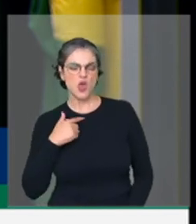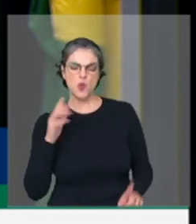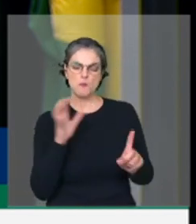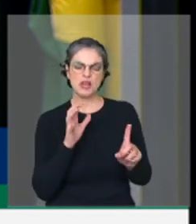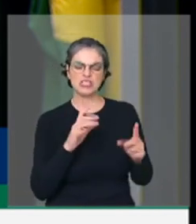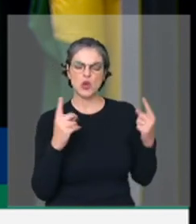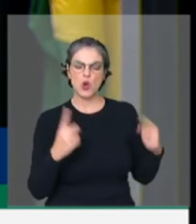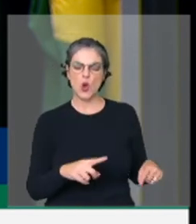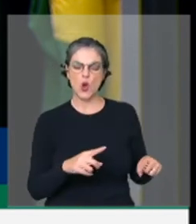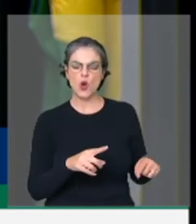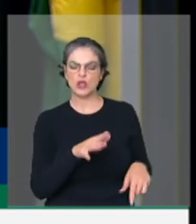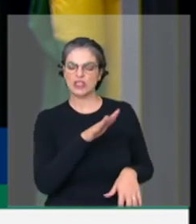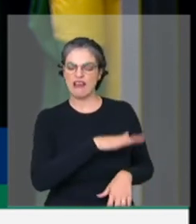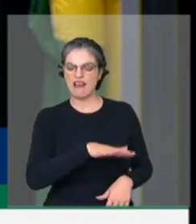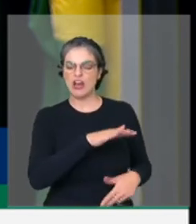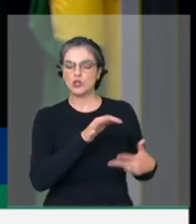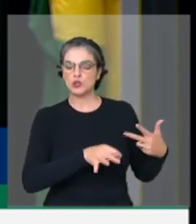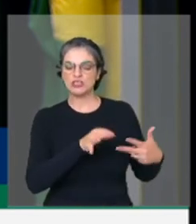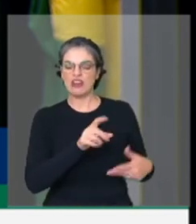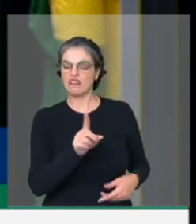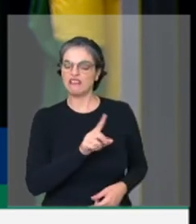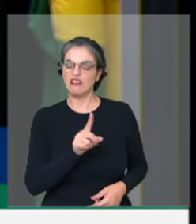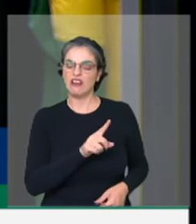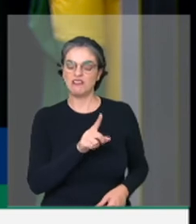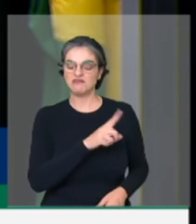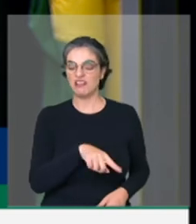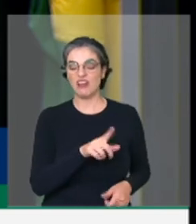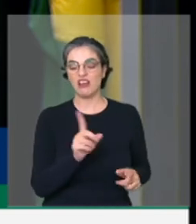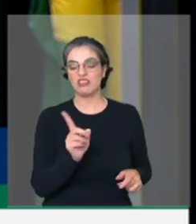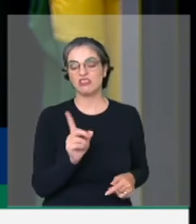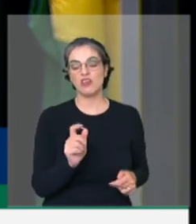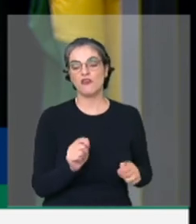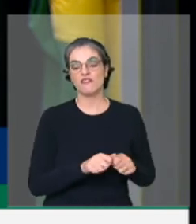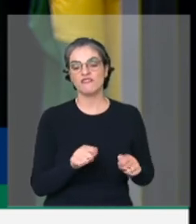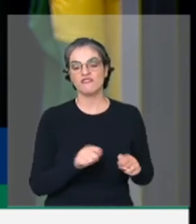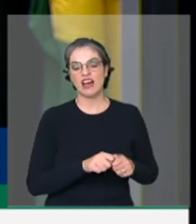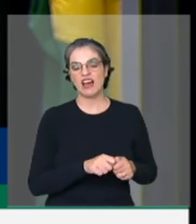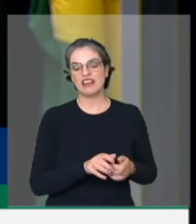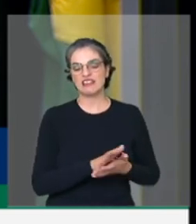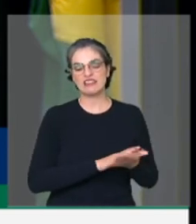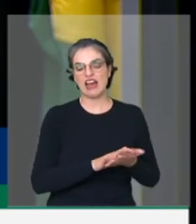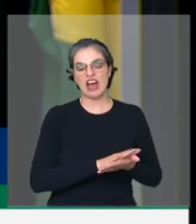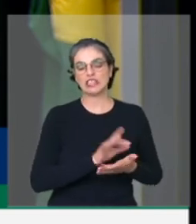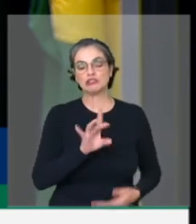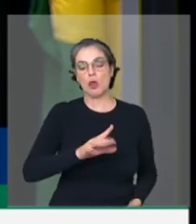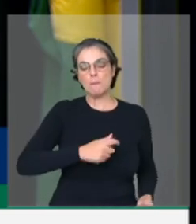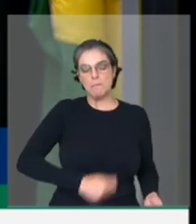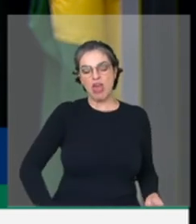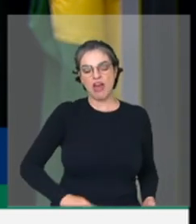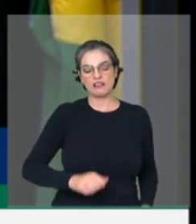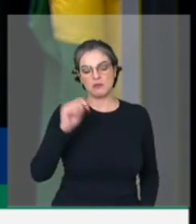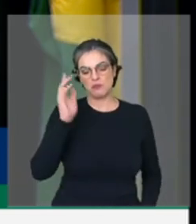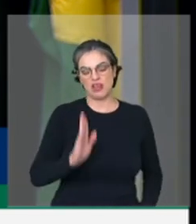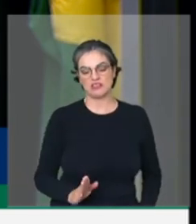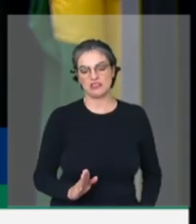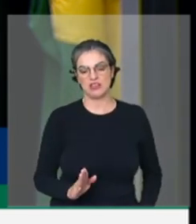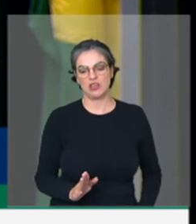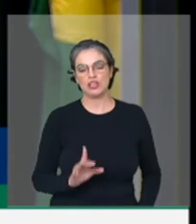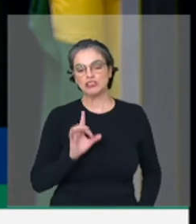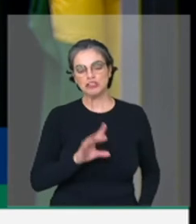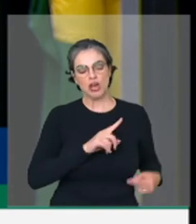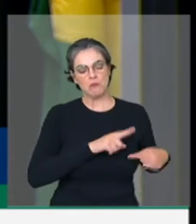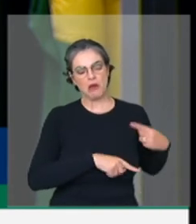o judiciário não tem feito uma sucessão de merda no Brasil. Porque o judiciário tem feito